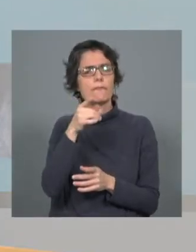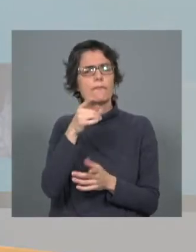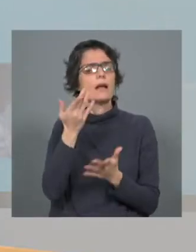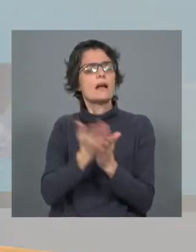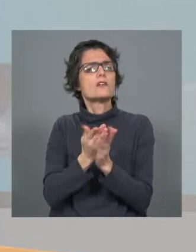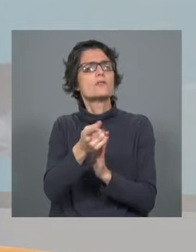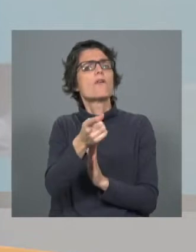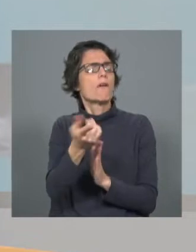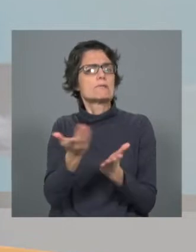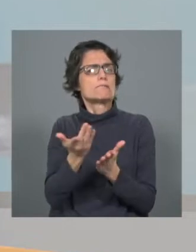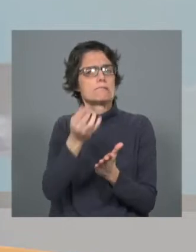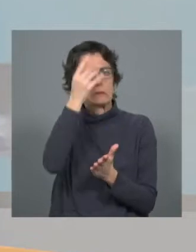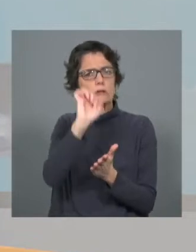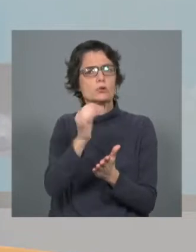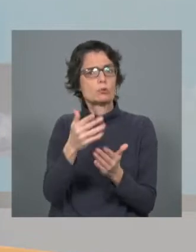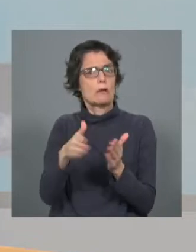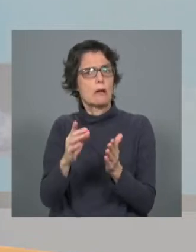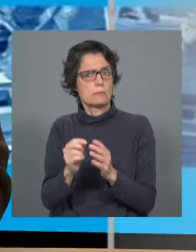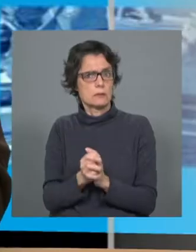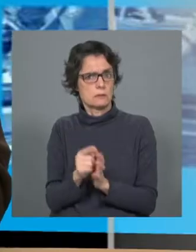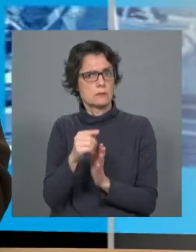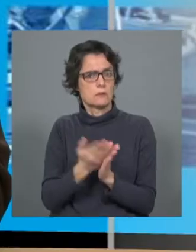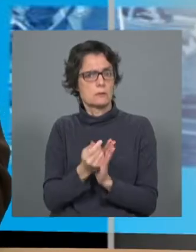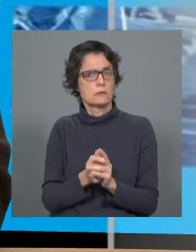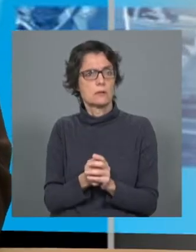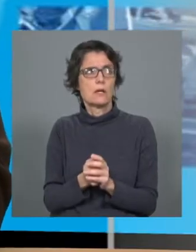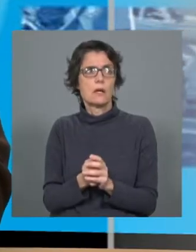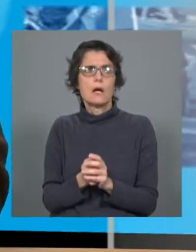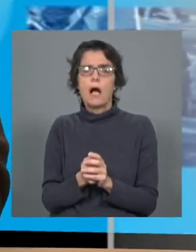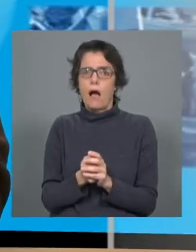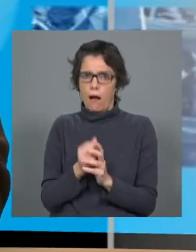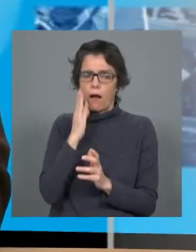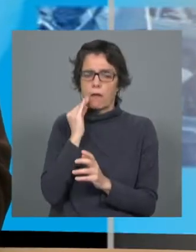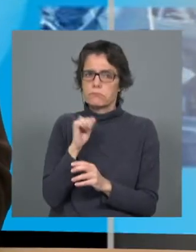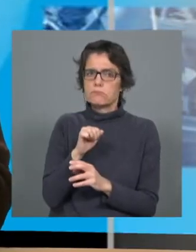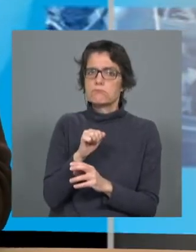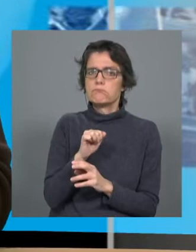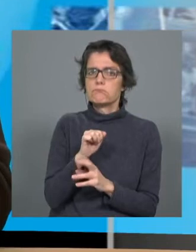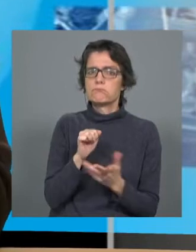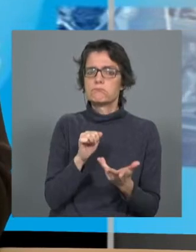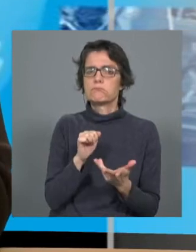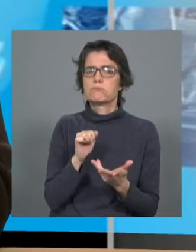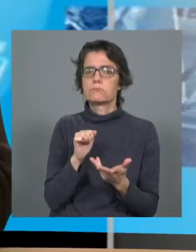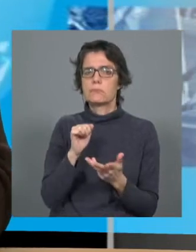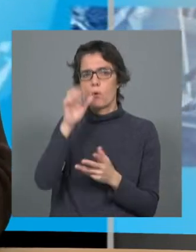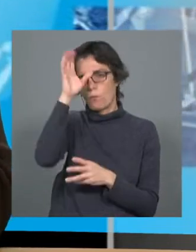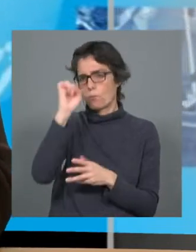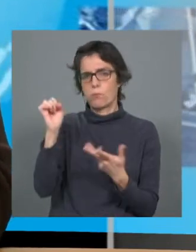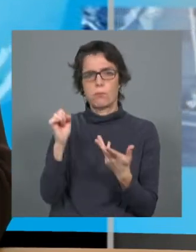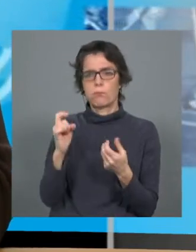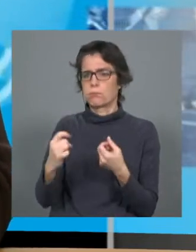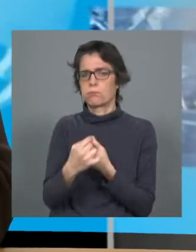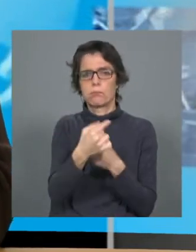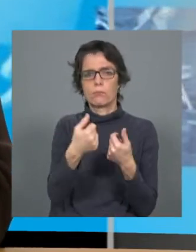primeiras portas que se vão abrir? Sim, isso está claro e todos os membros do governo que têm falado sobre isso